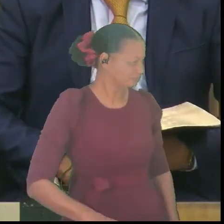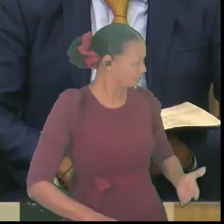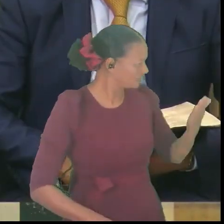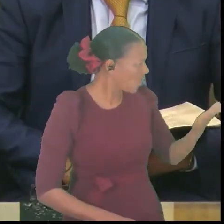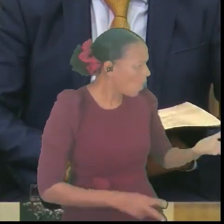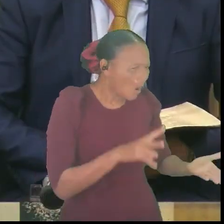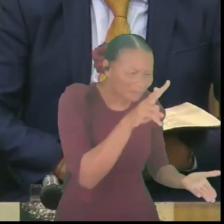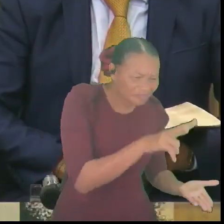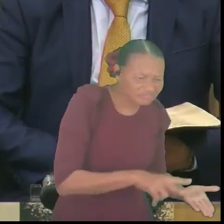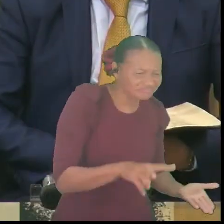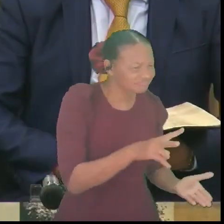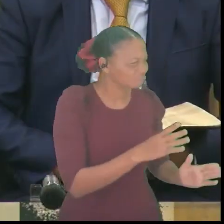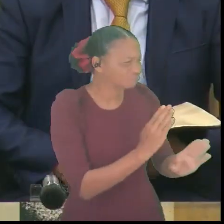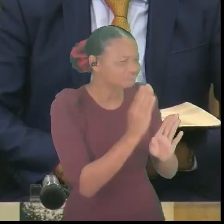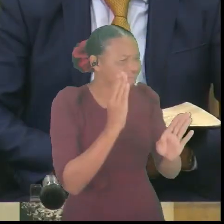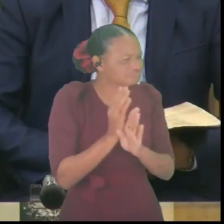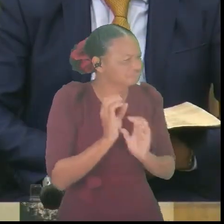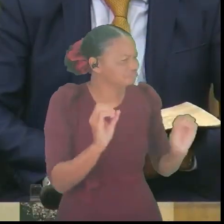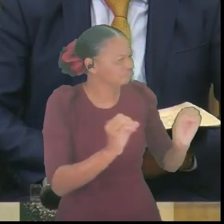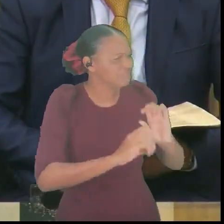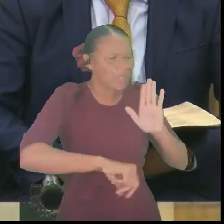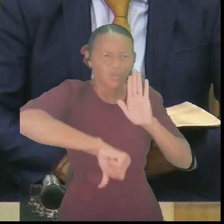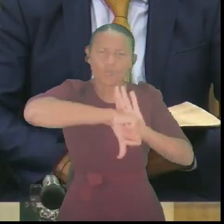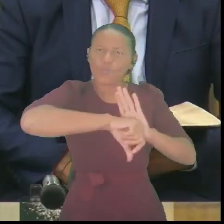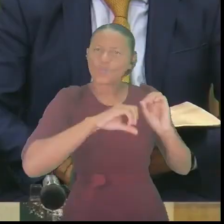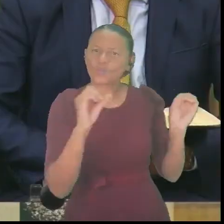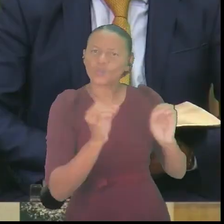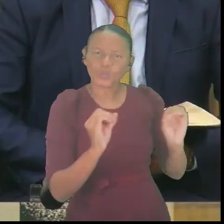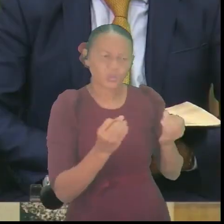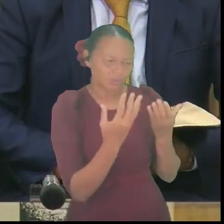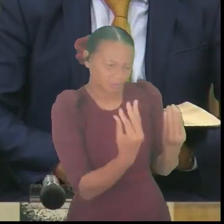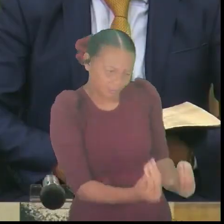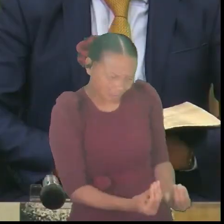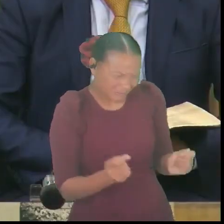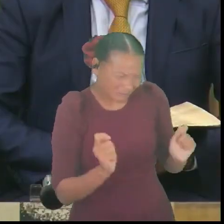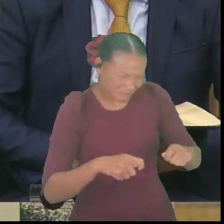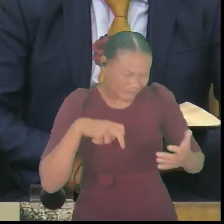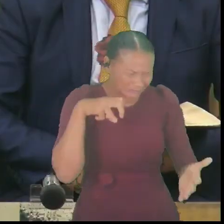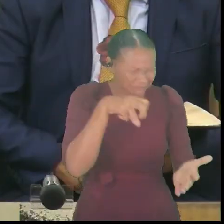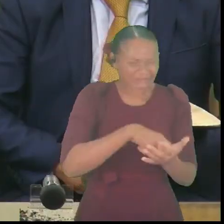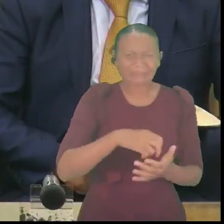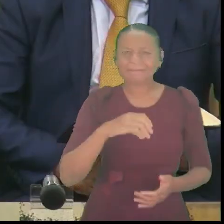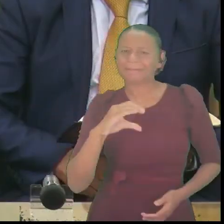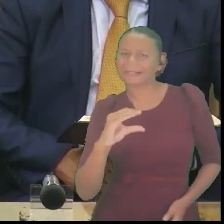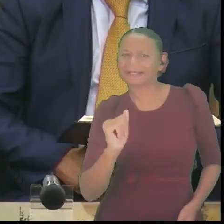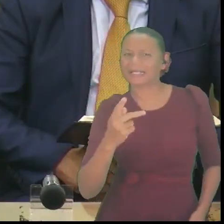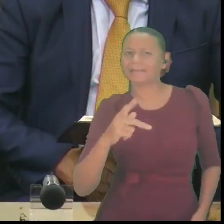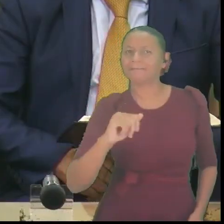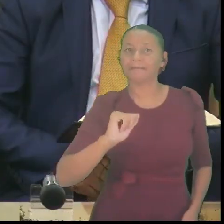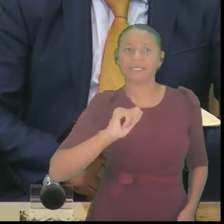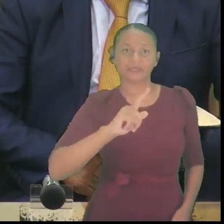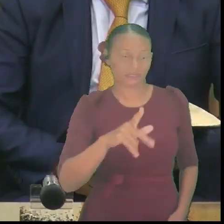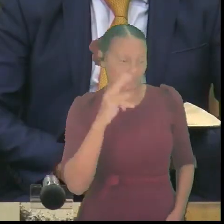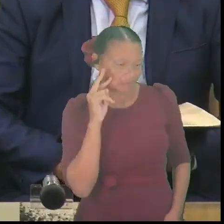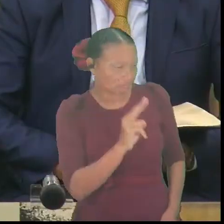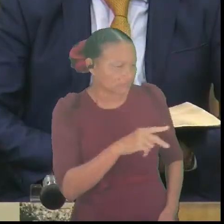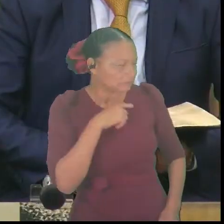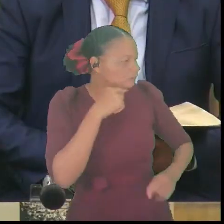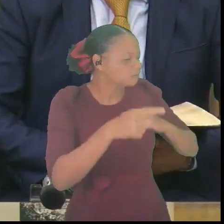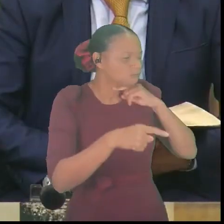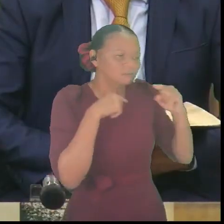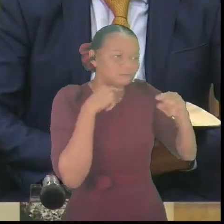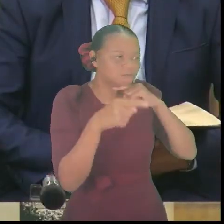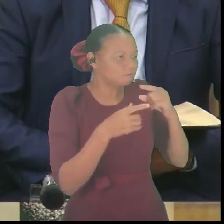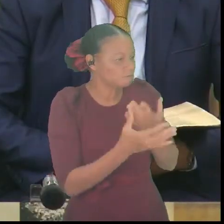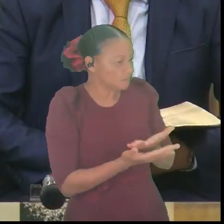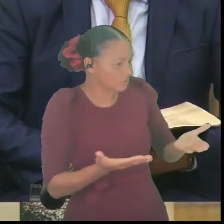este homem, eu não encontro nele crime algum que o torne passivo de pena capital. E então, quando viram que não conseguiriam